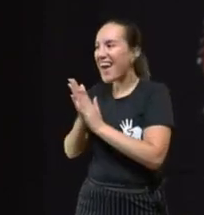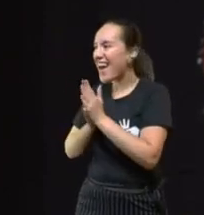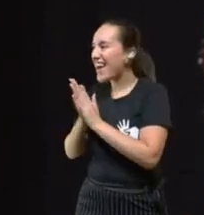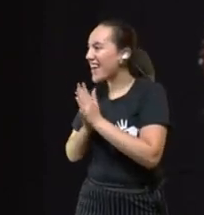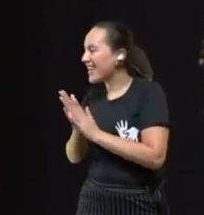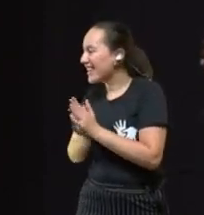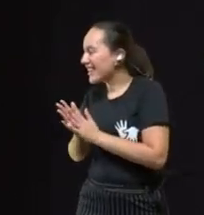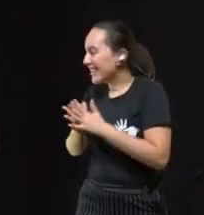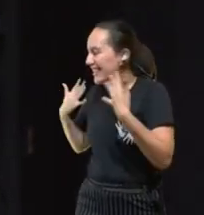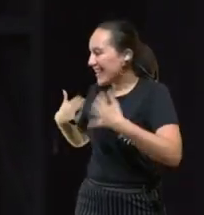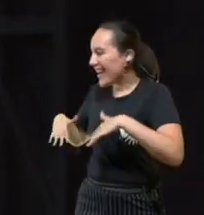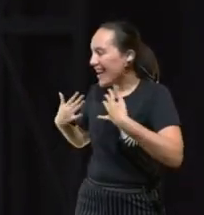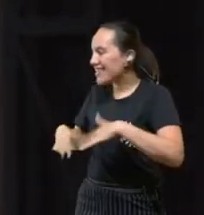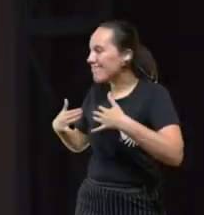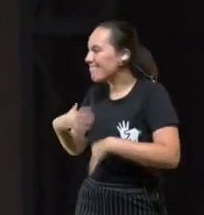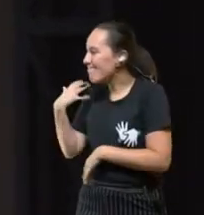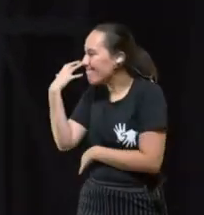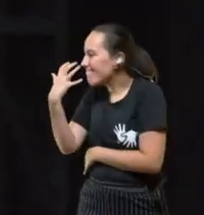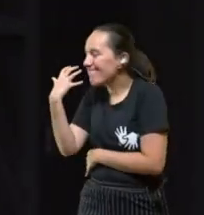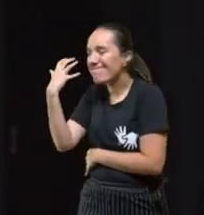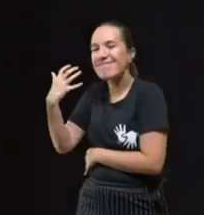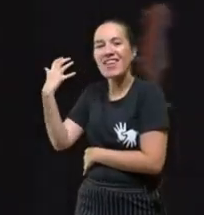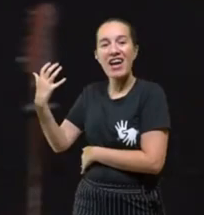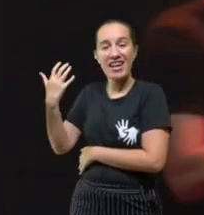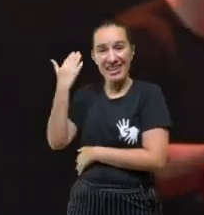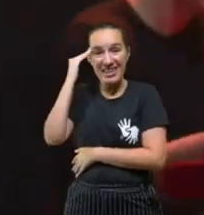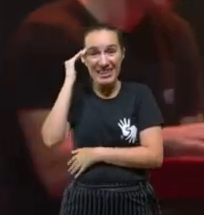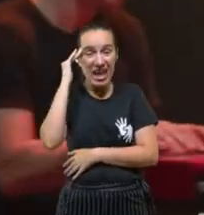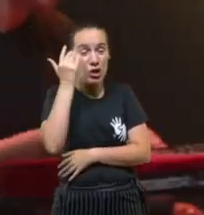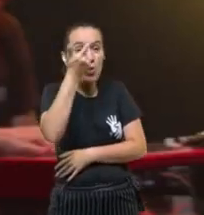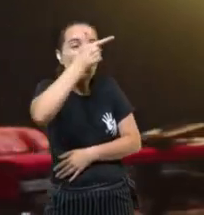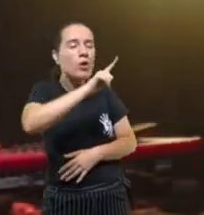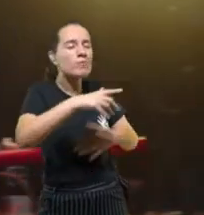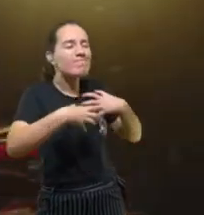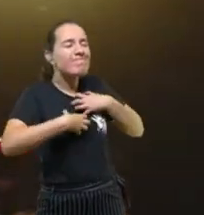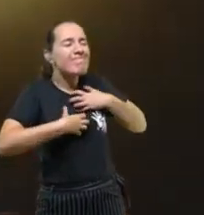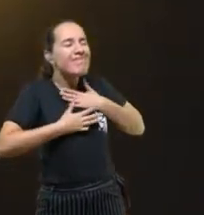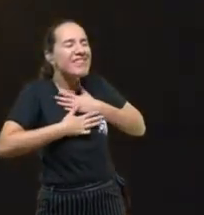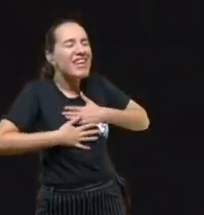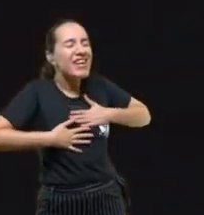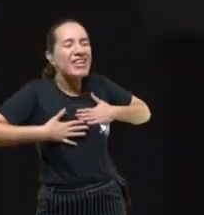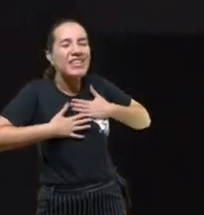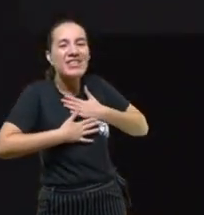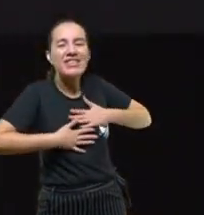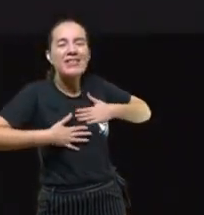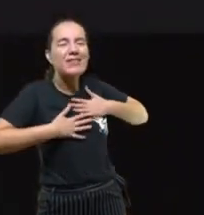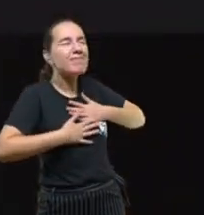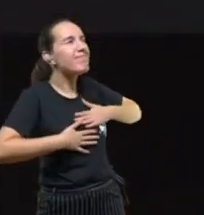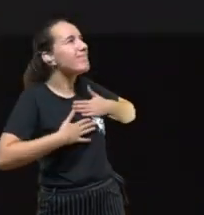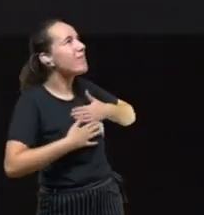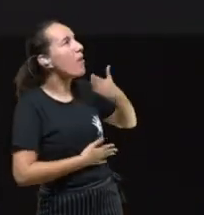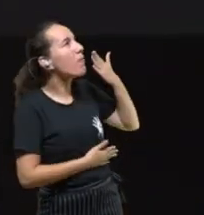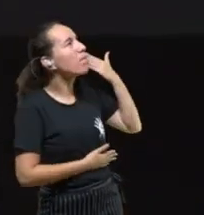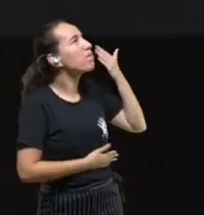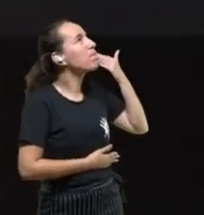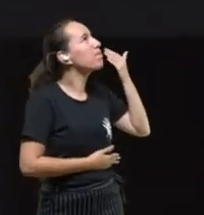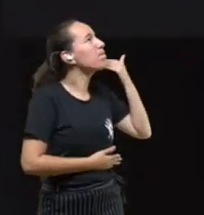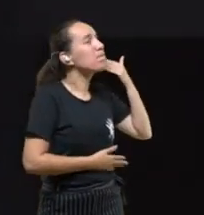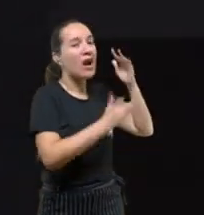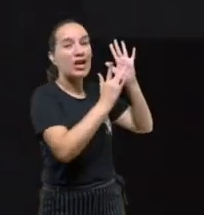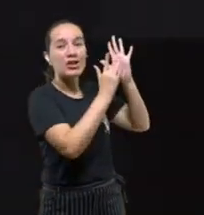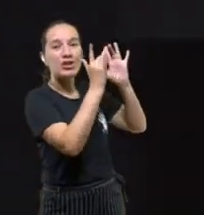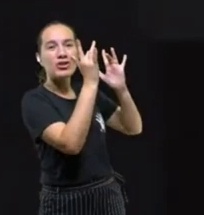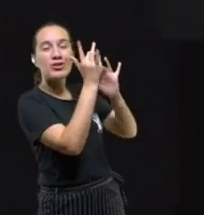desesperadamente apaixonado por mim. Eu sinto aqui e Ele está apaixonado, Ele